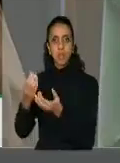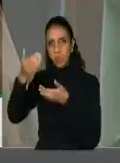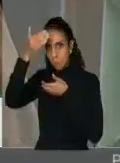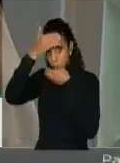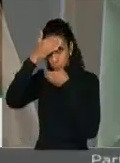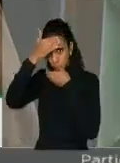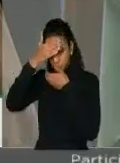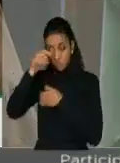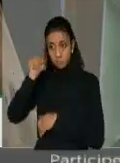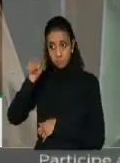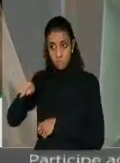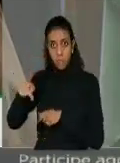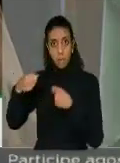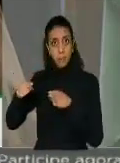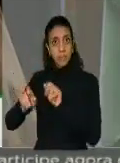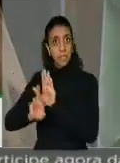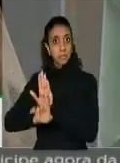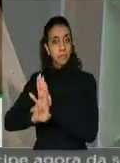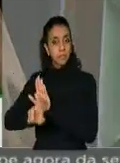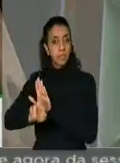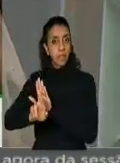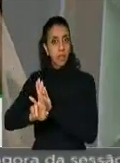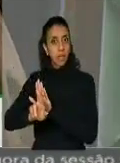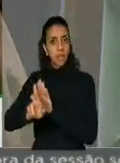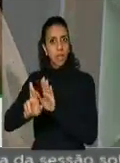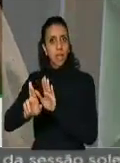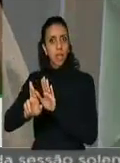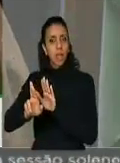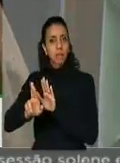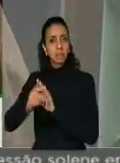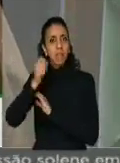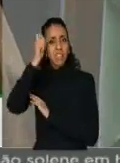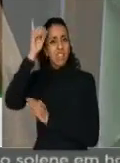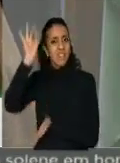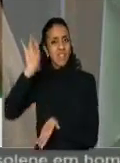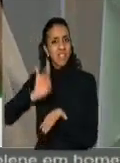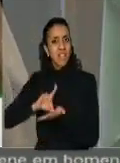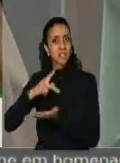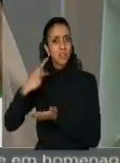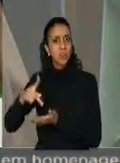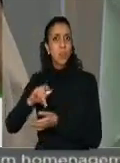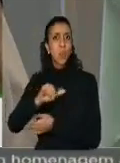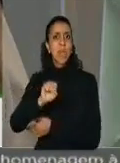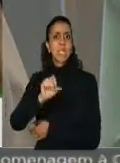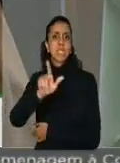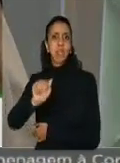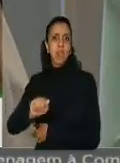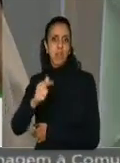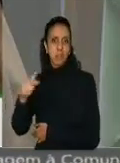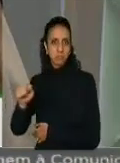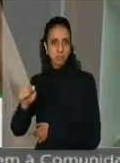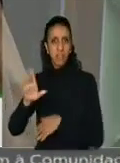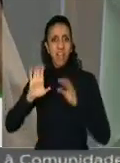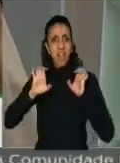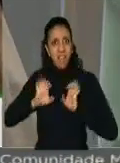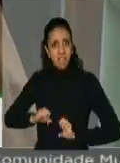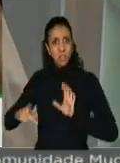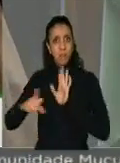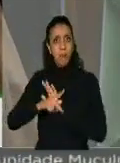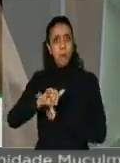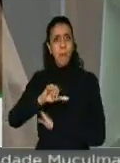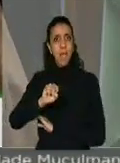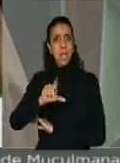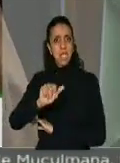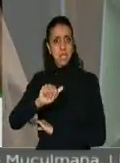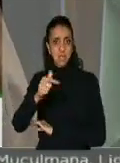devem representar a verdadeira mensagem do Islã, a ética do Islã, e esta religião